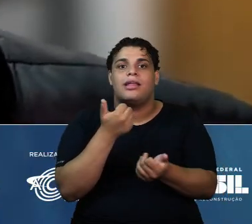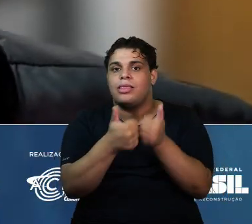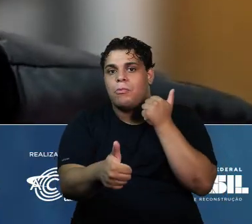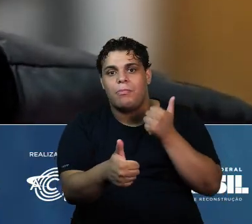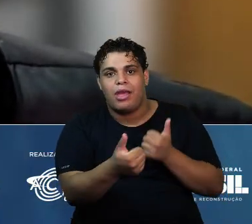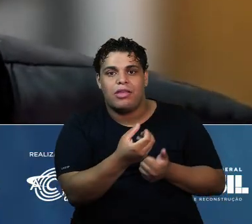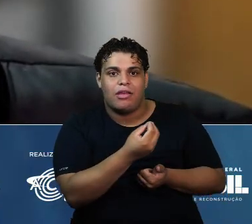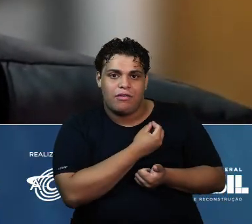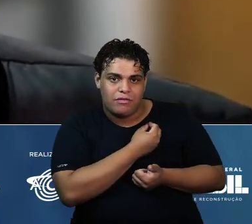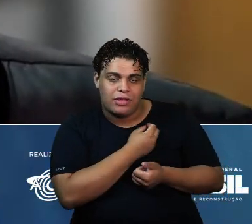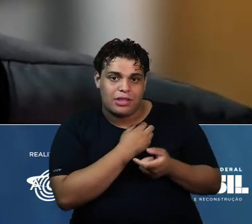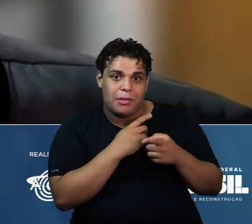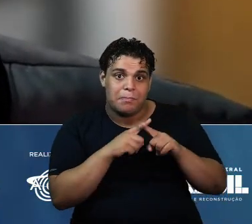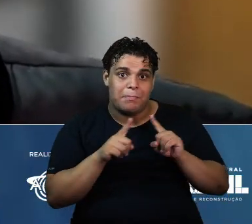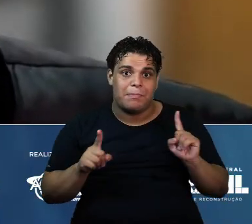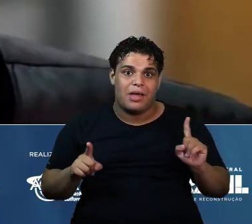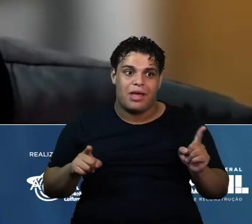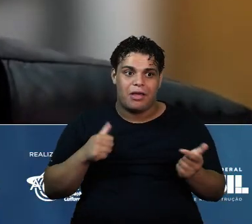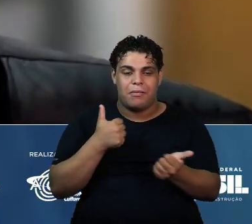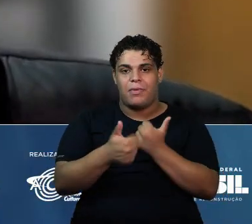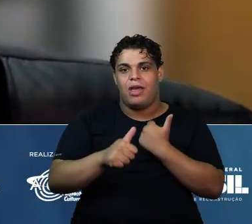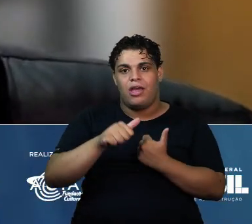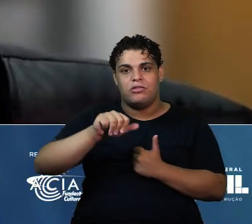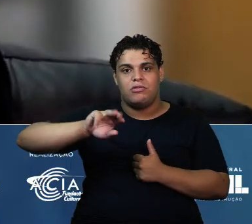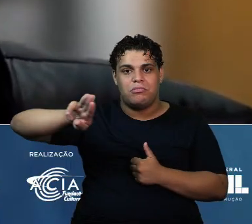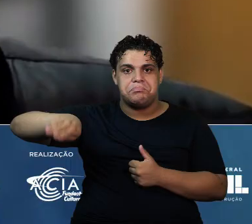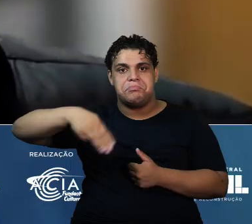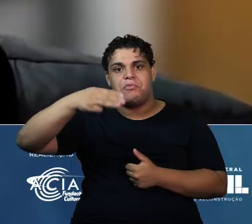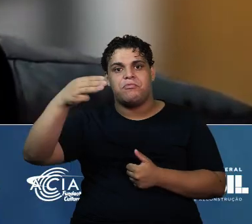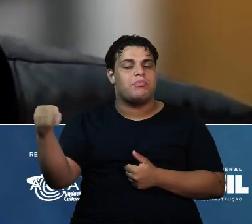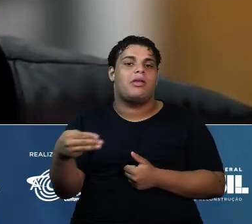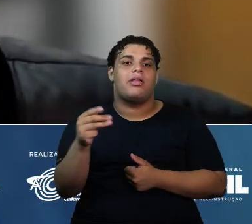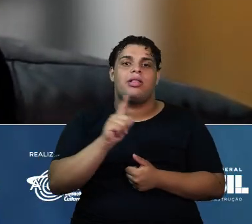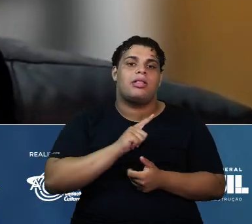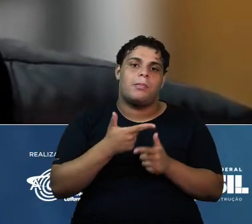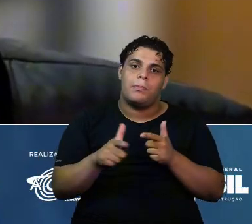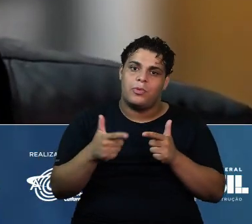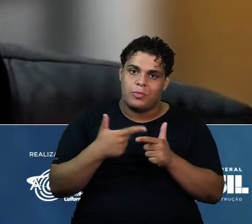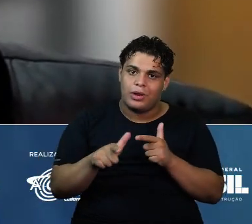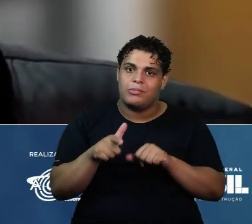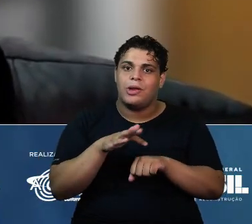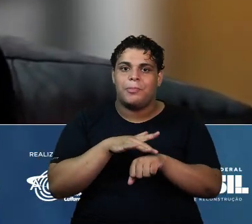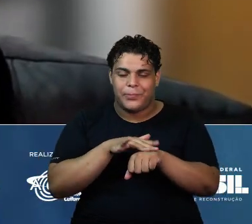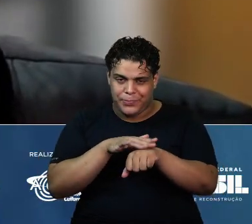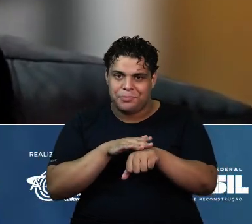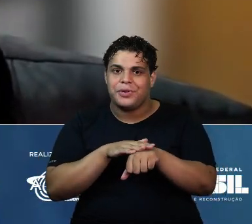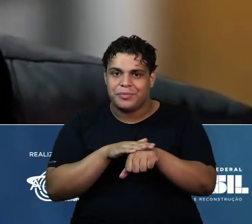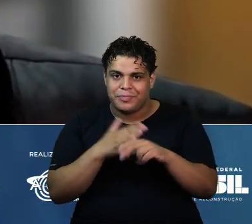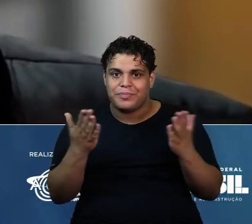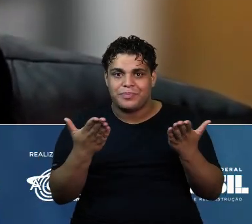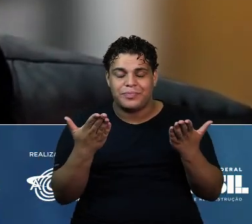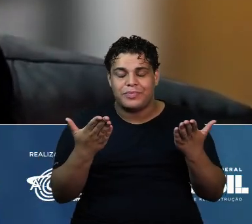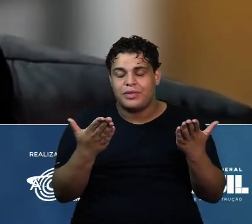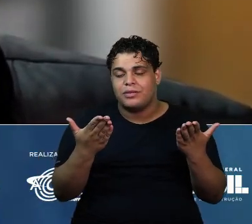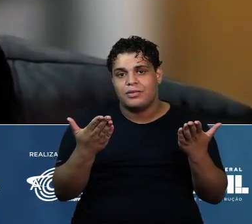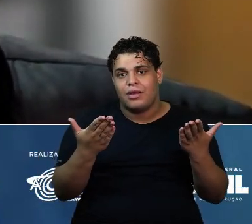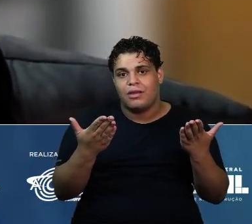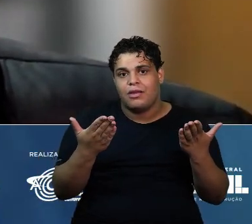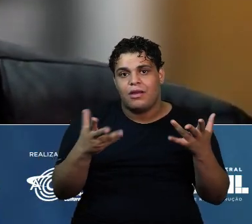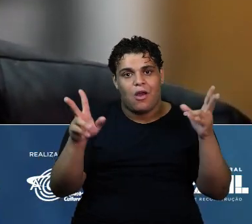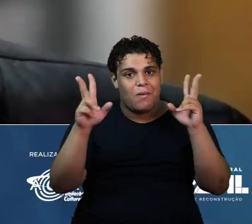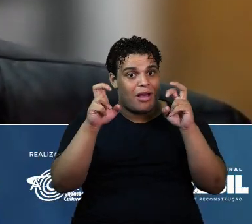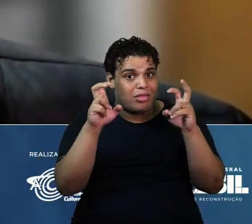uma série de movimentos, tem problemas muito sérios. Então, o afogamento é algo que